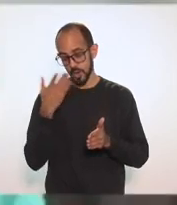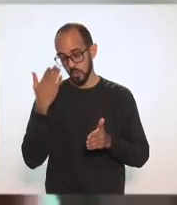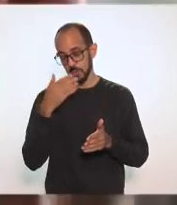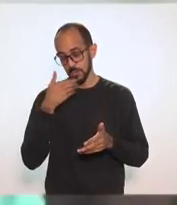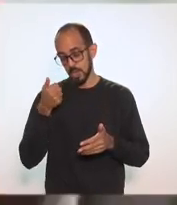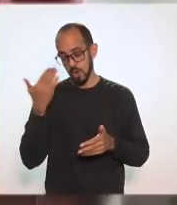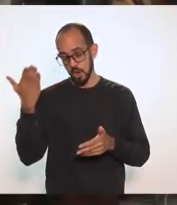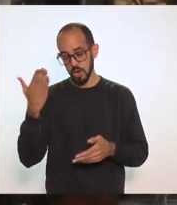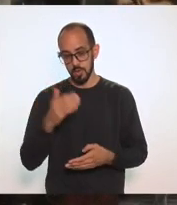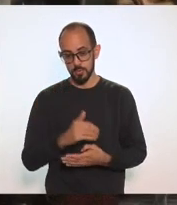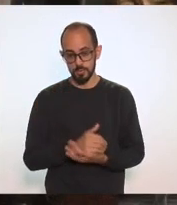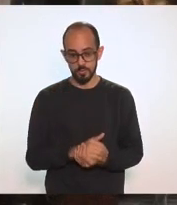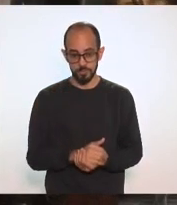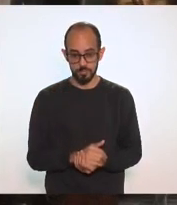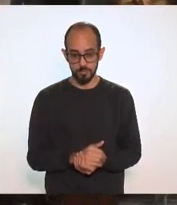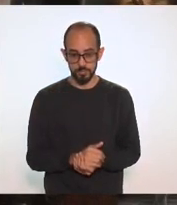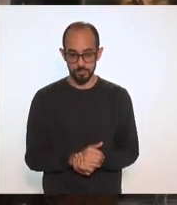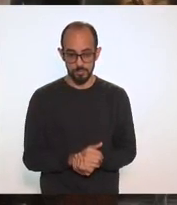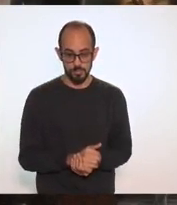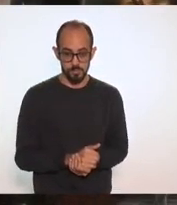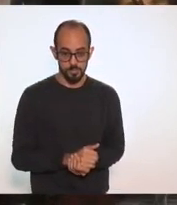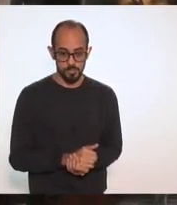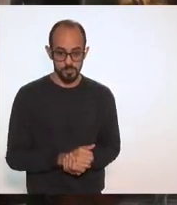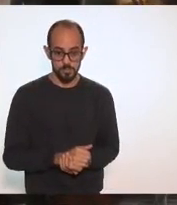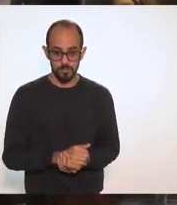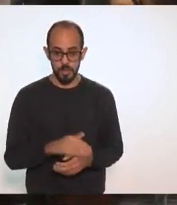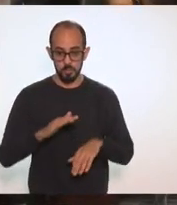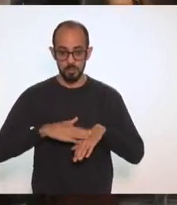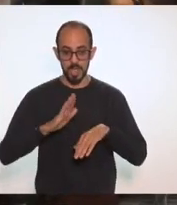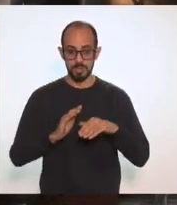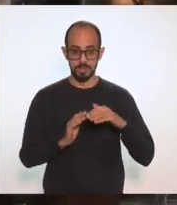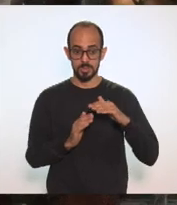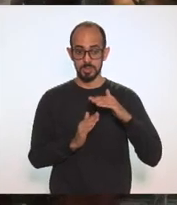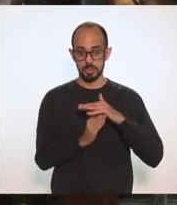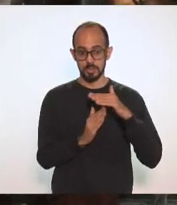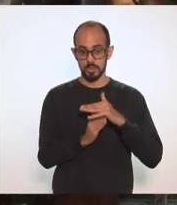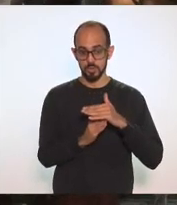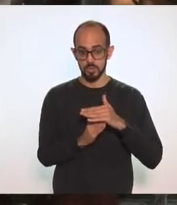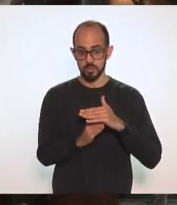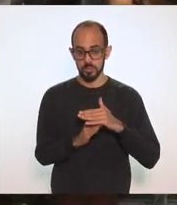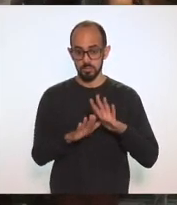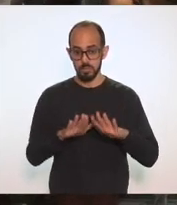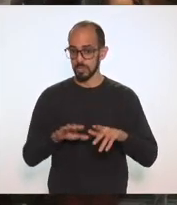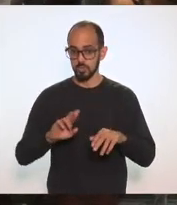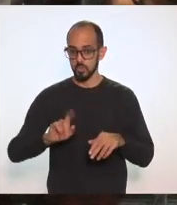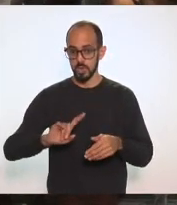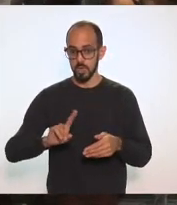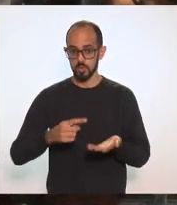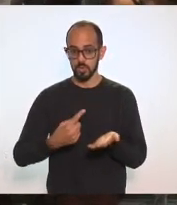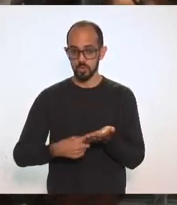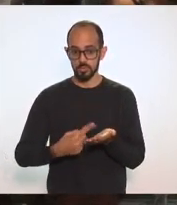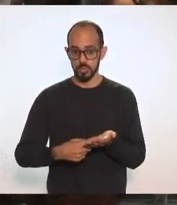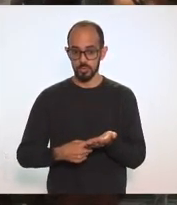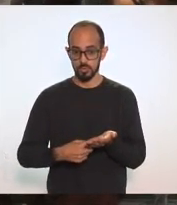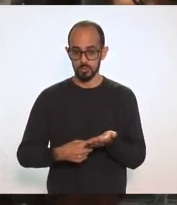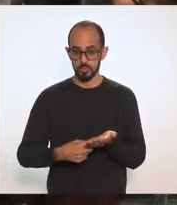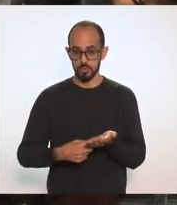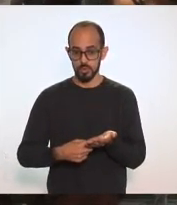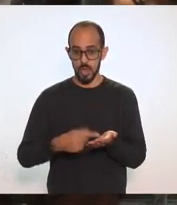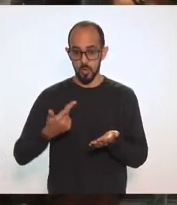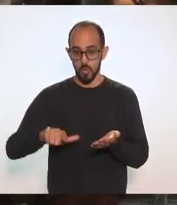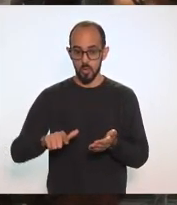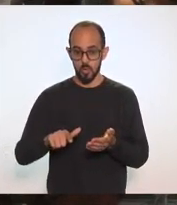No final vai ser o que vale, que o município está mais restritivo, mas que não foi isso que nós combinamos. Mas da próxima vez eu não vou